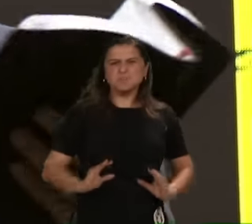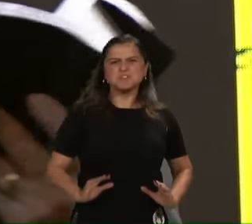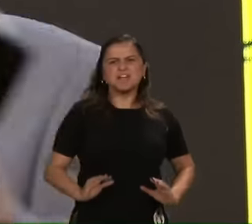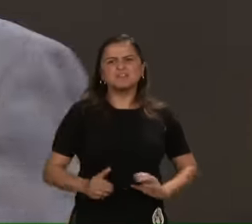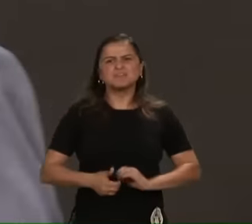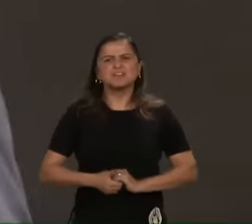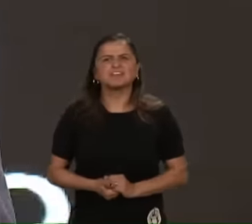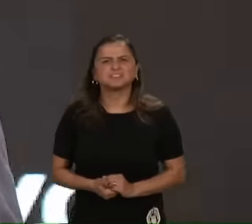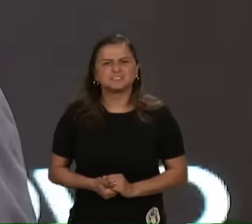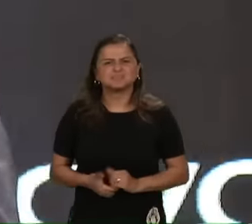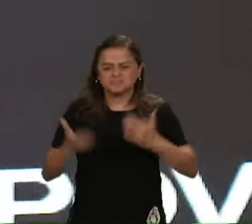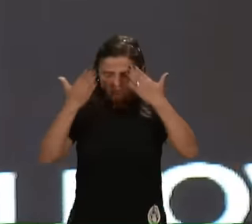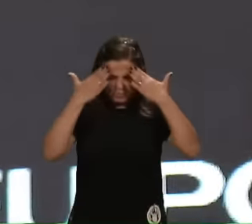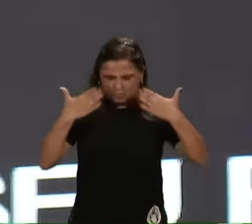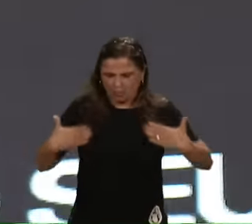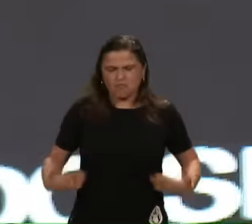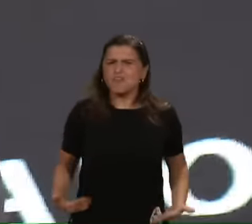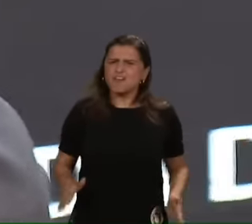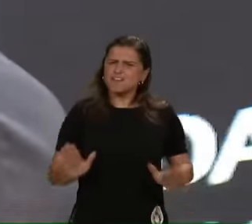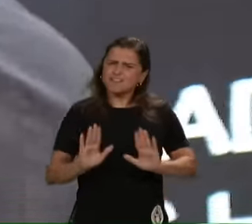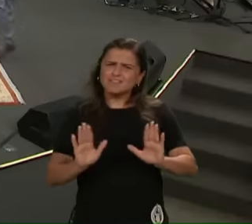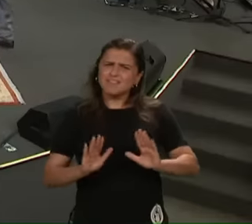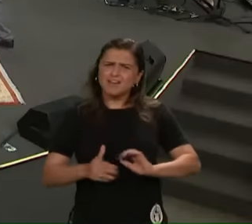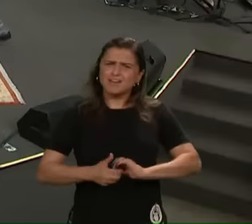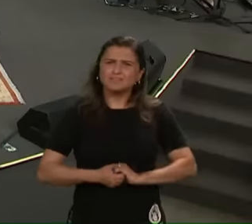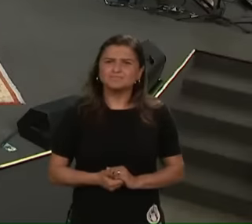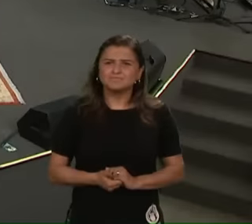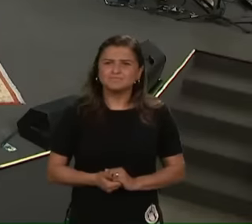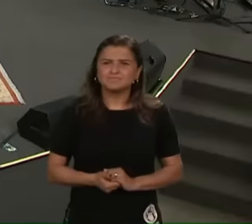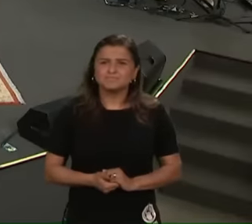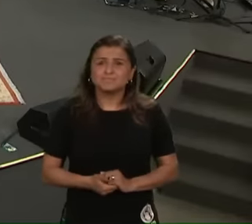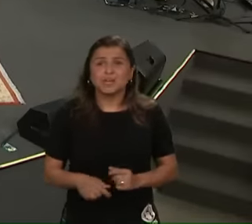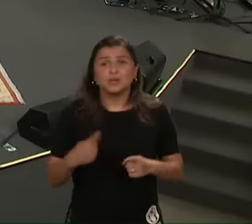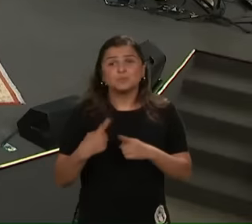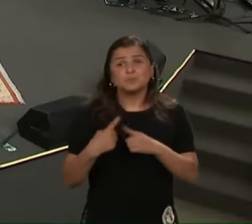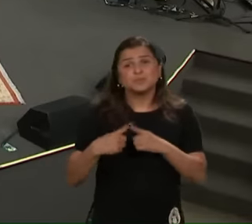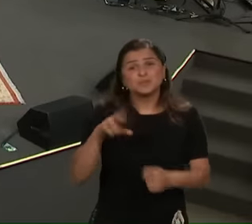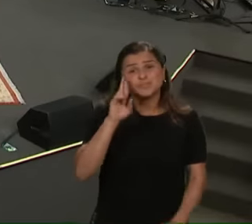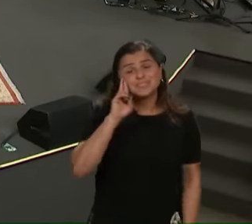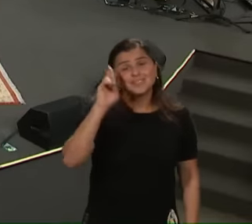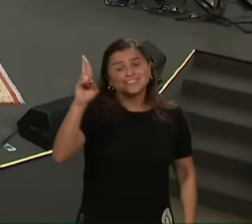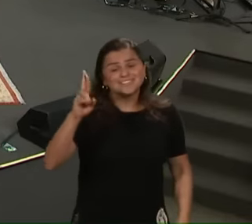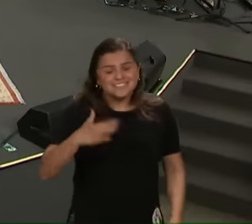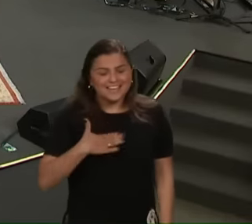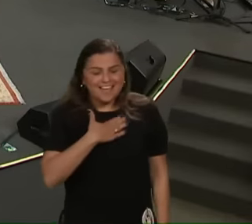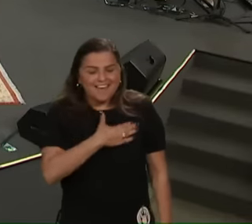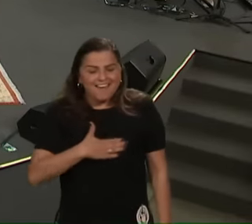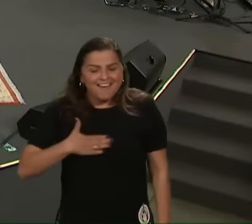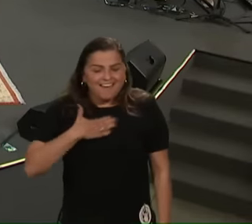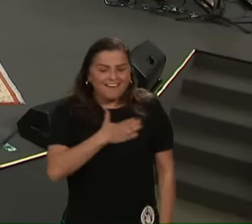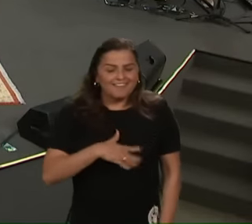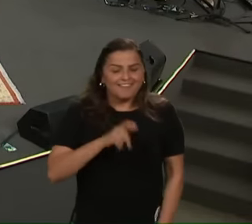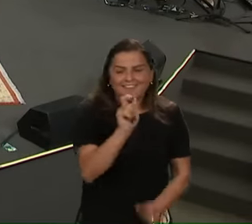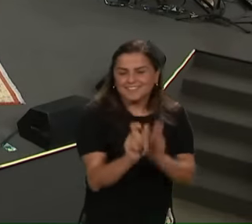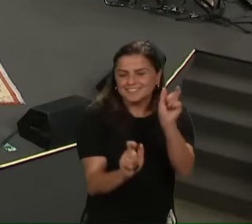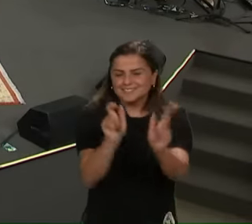Não é nada do lado de fora. Quando olhamos isso, porque o Senhor se agrada.